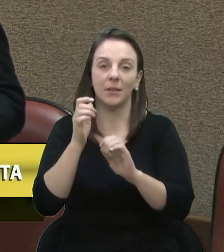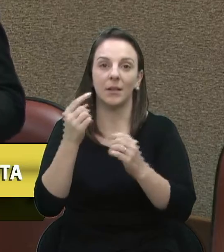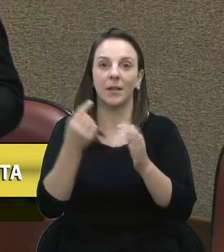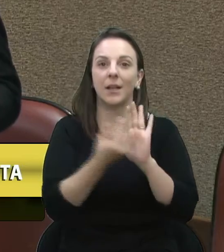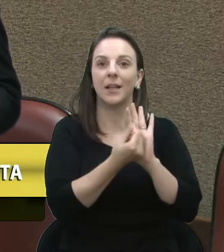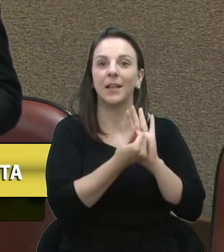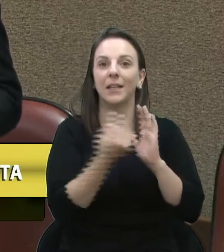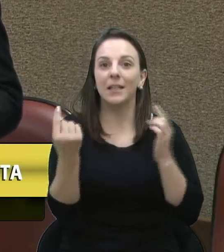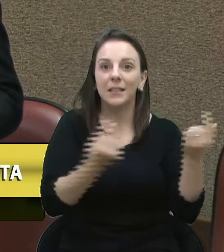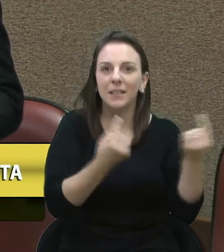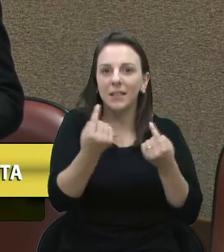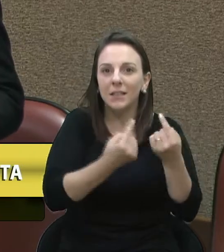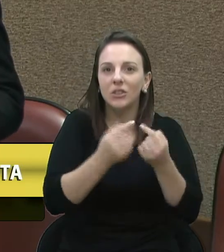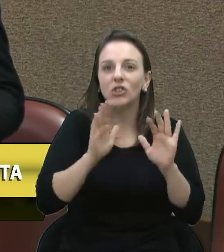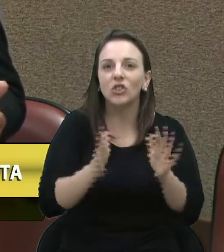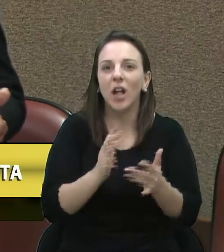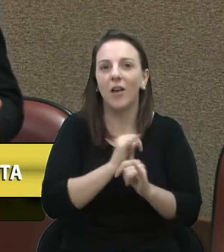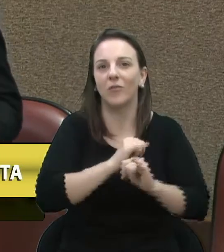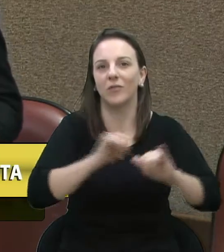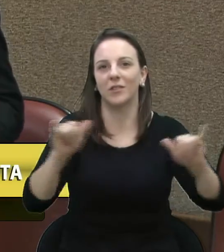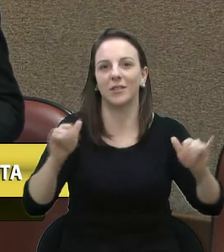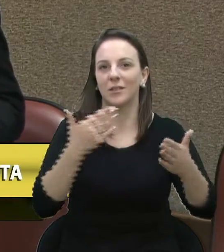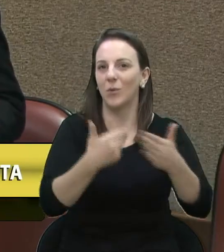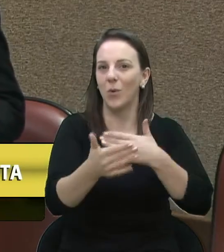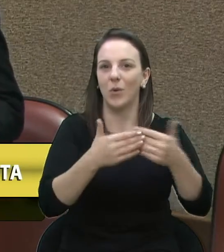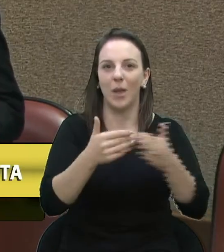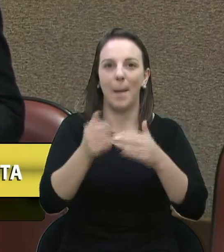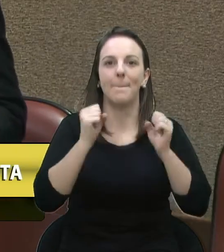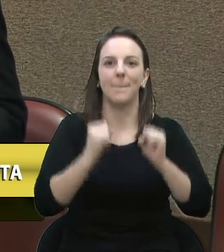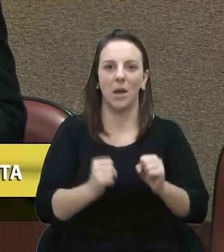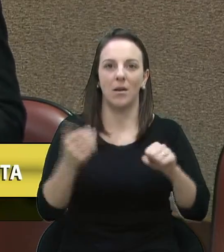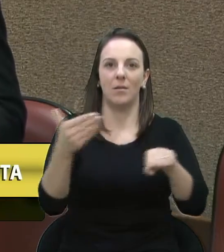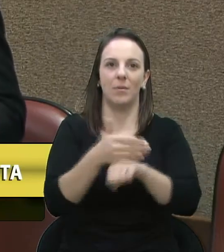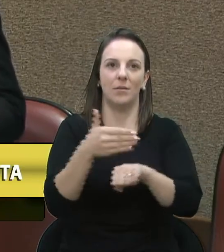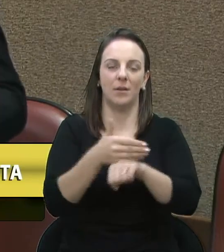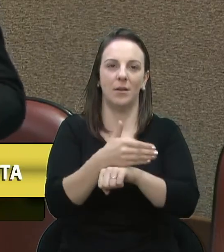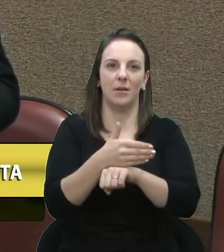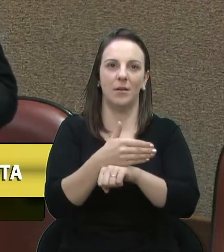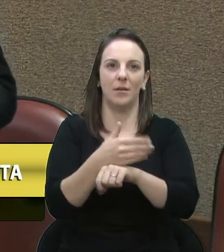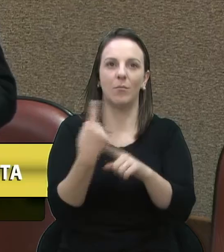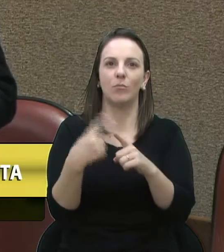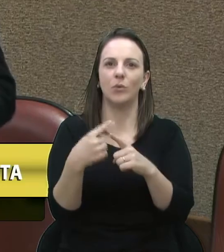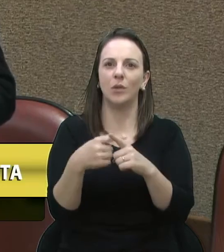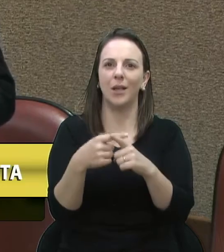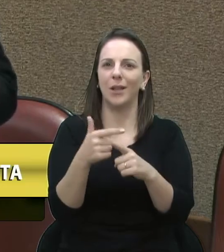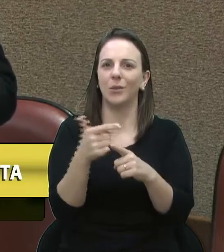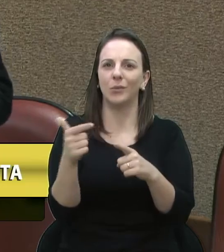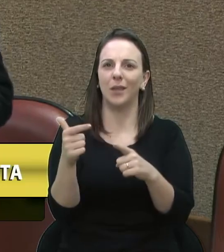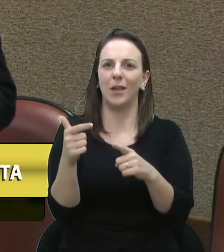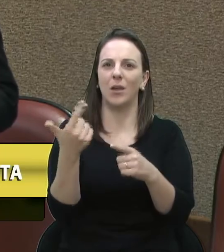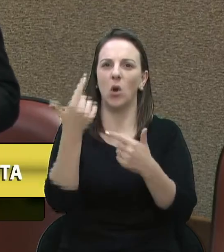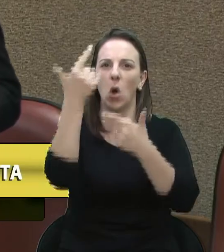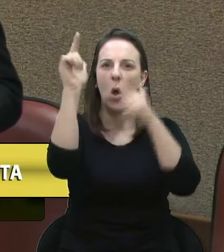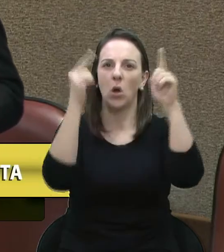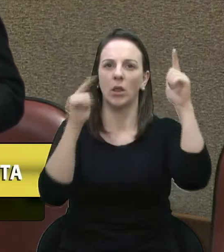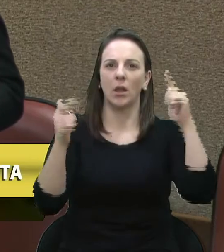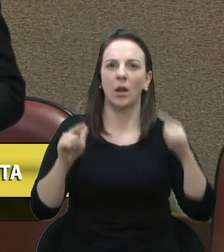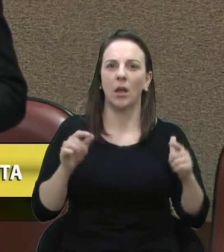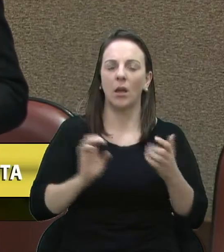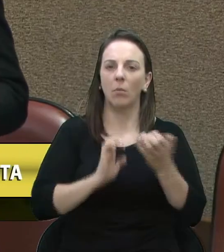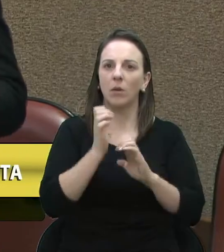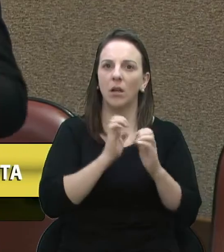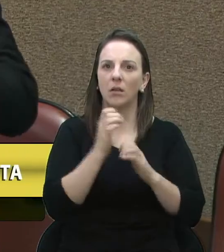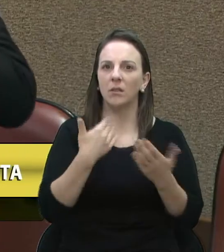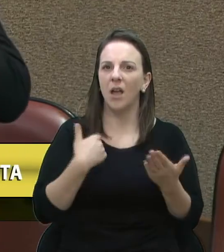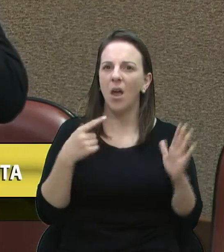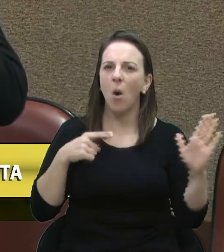já diz, é licitação, qualquer um pode participar. Por que não apareceram outras empresas, meu Deus? Eu deixo a